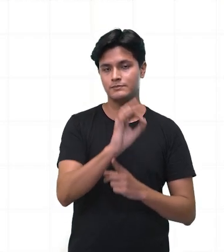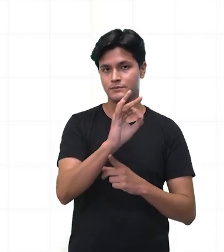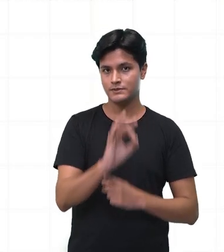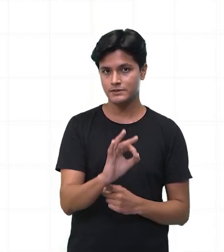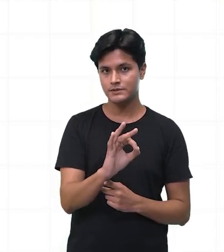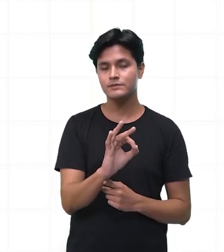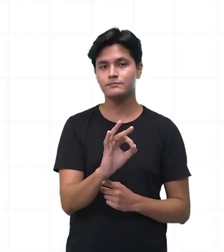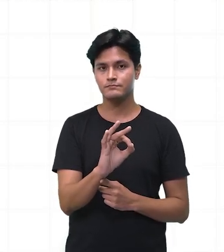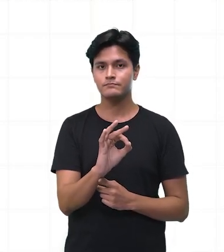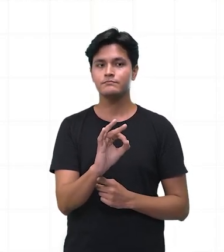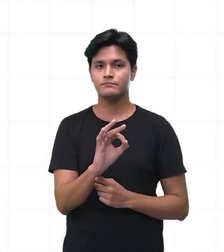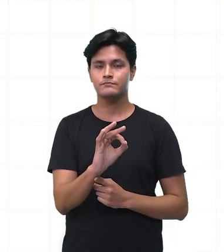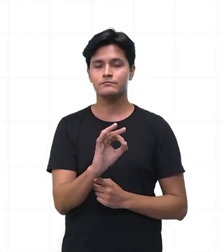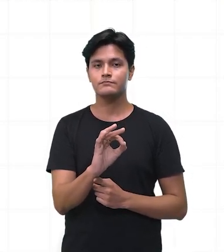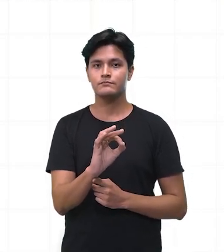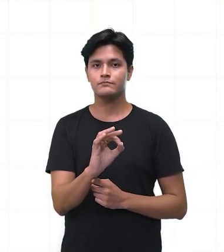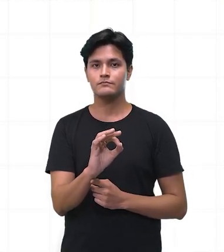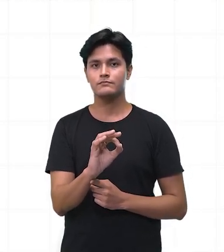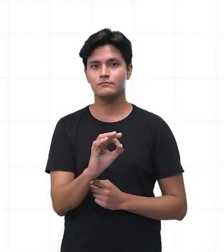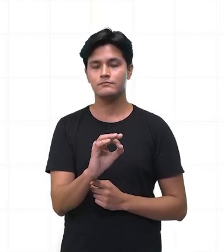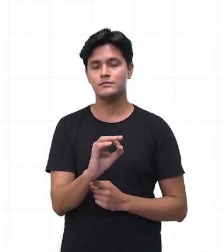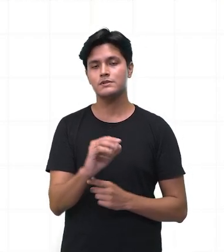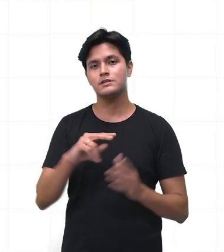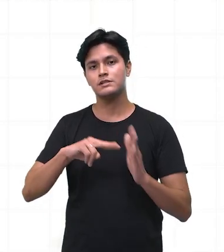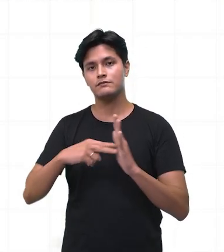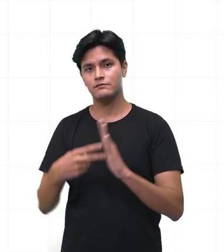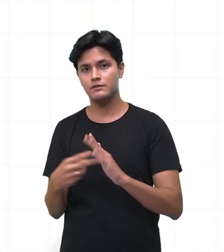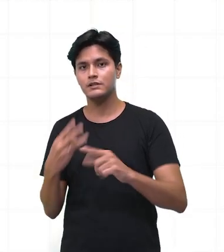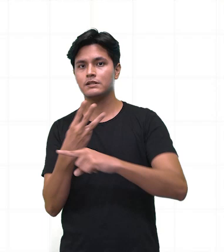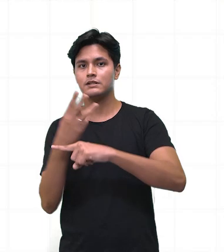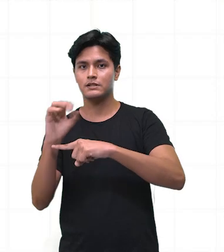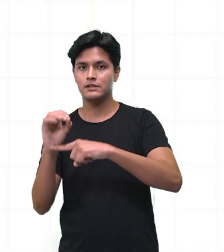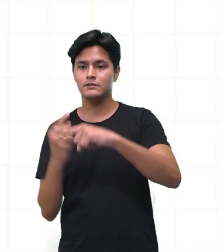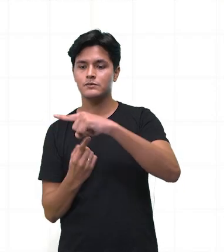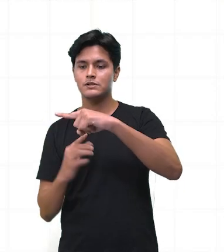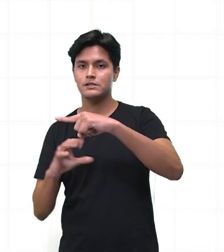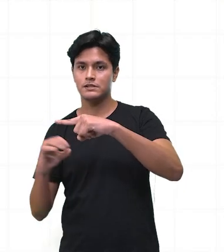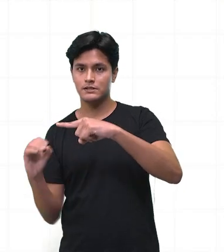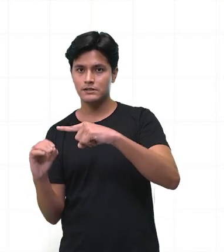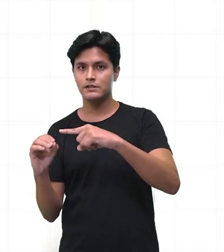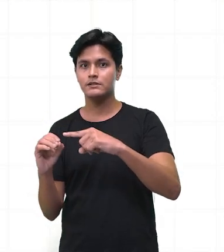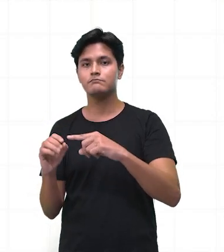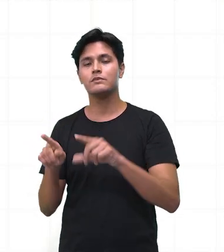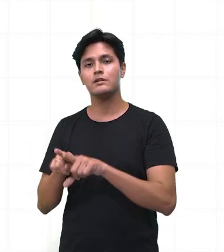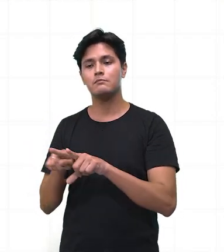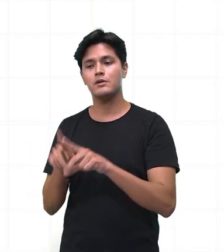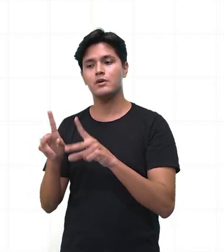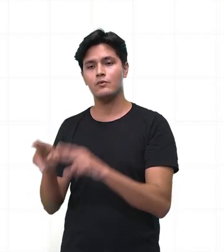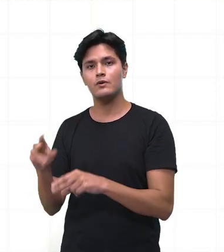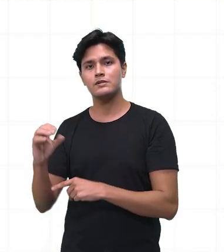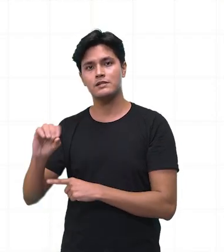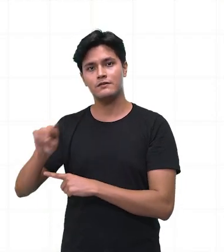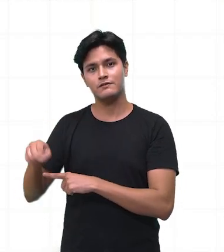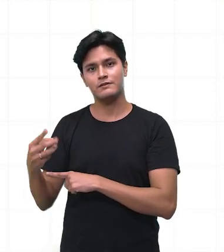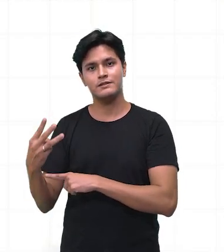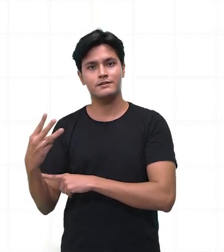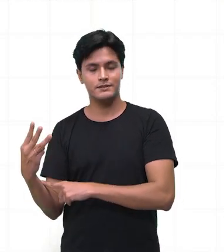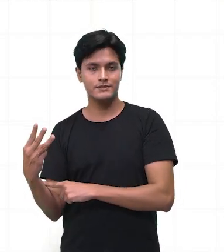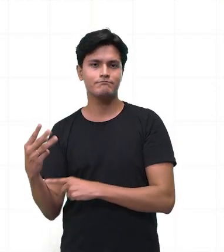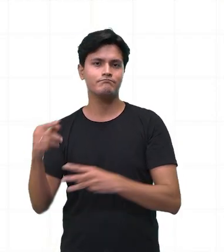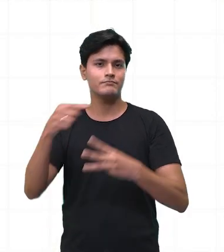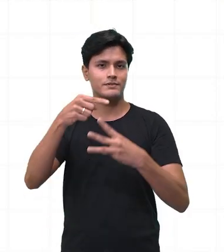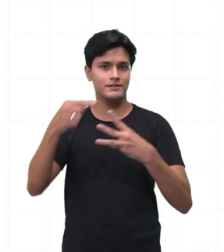é 30 por 100, que é 0,3, tá? Então, aí as representações. Nós vamos